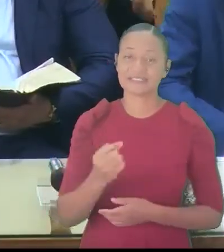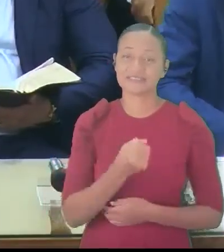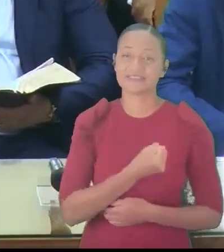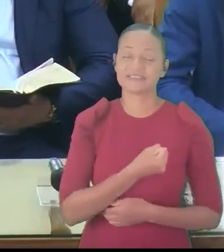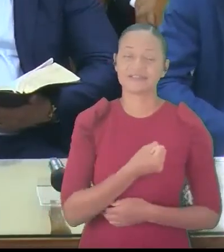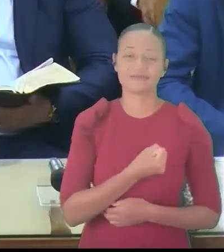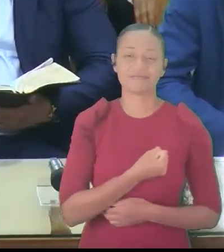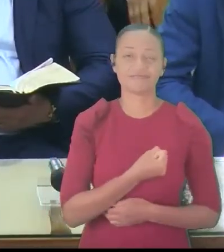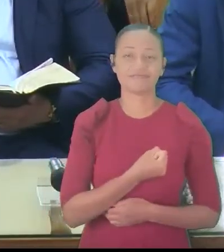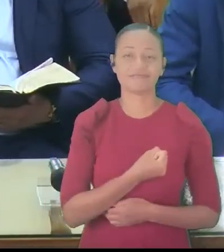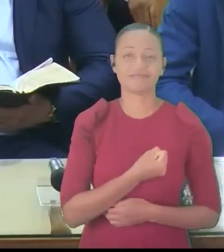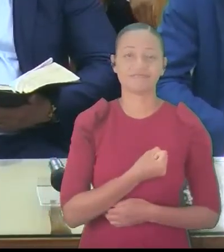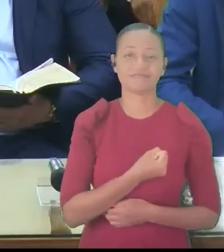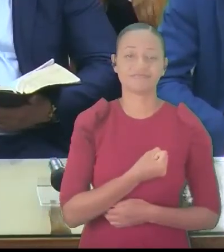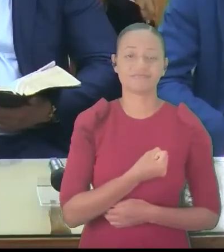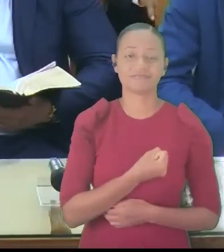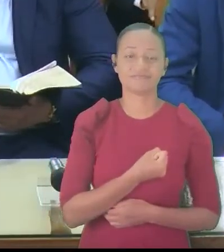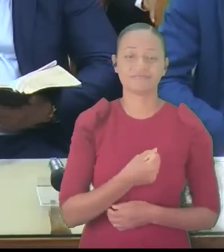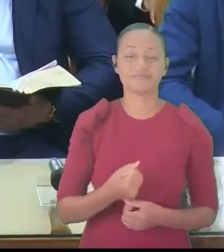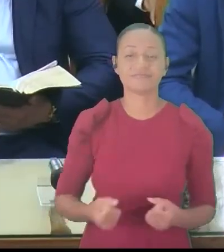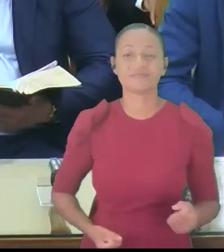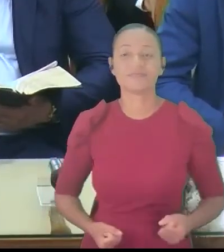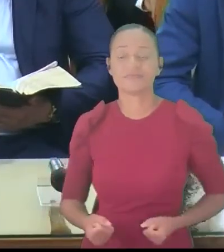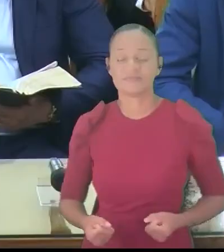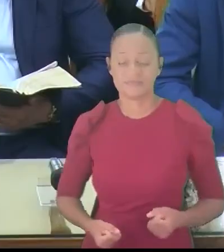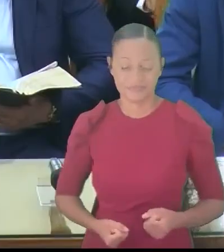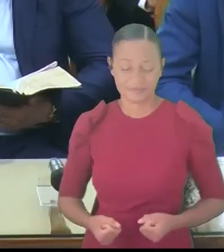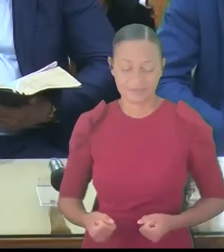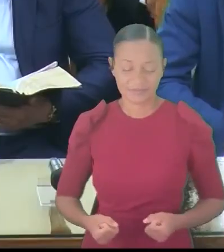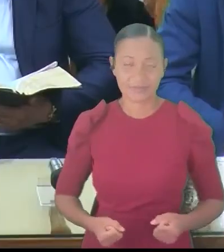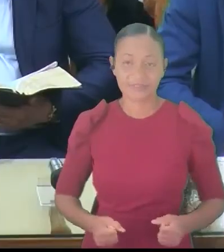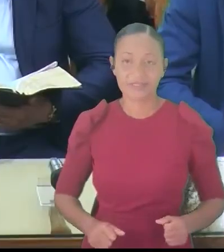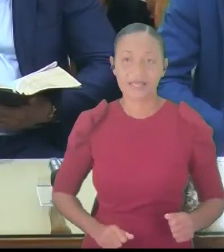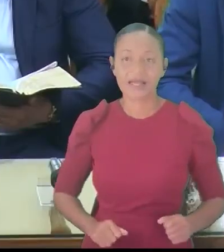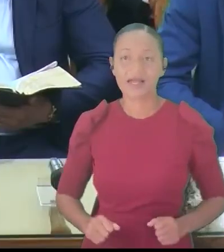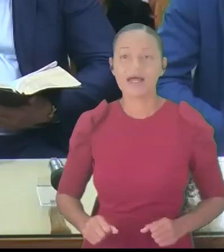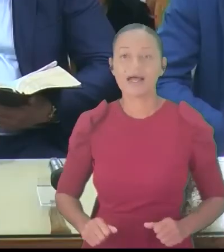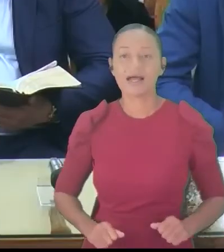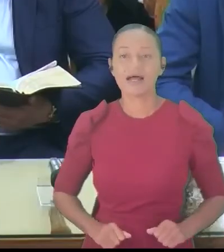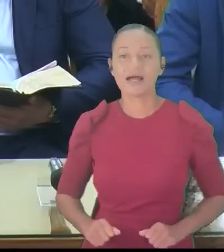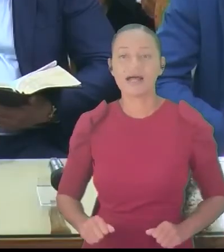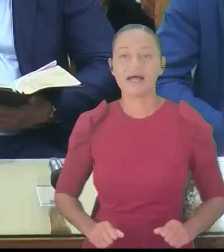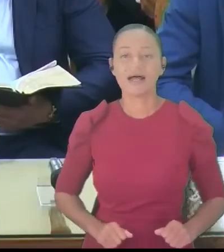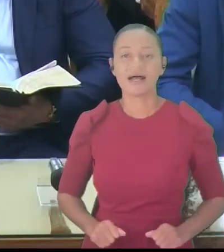número... Atos 4, versículo de número